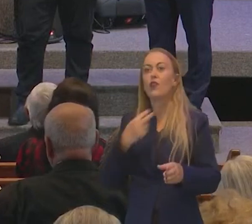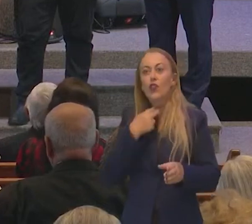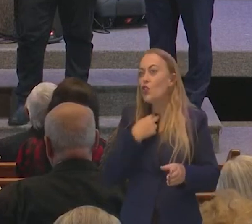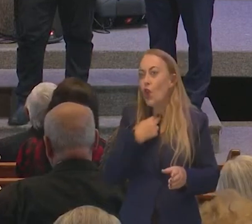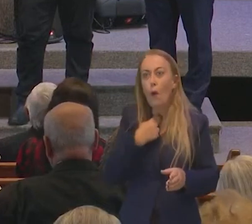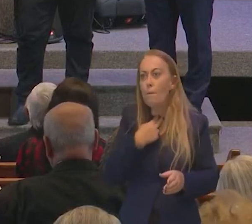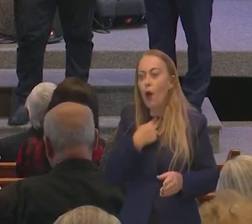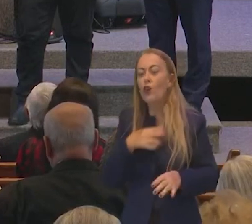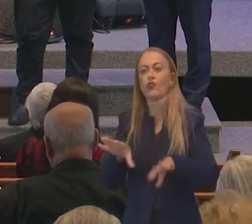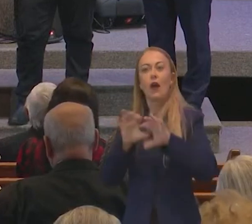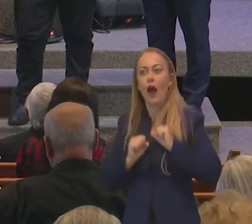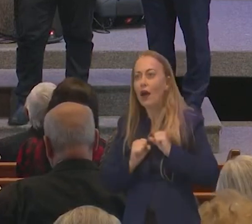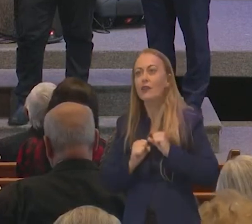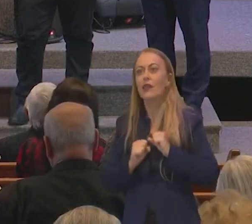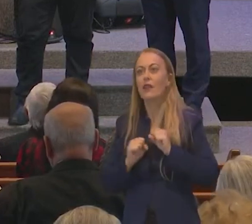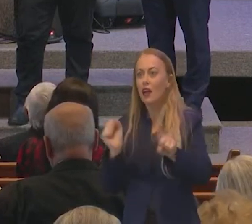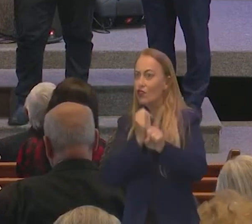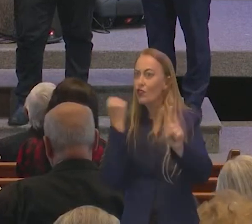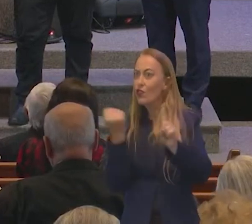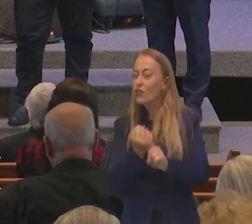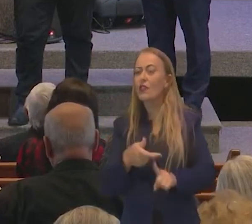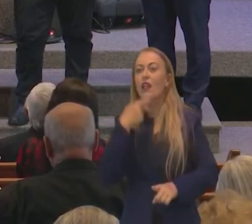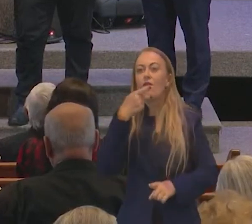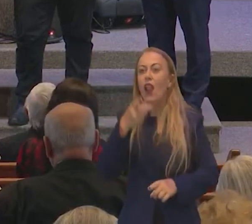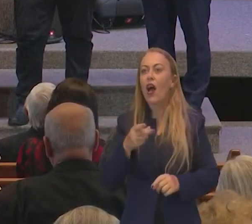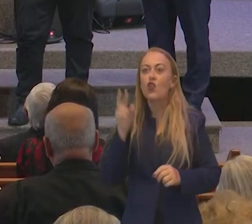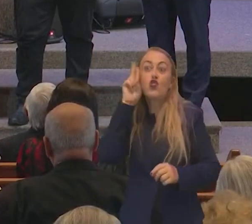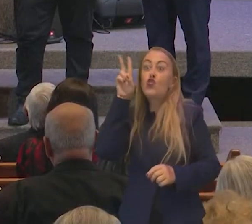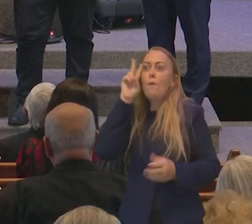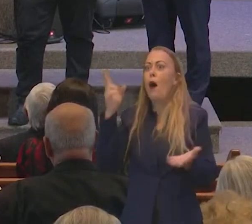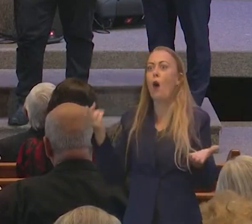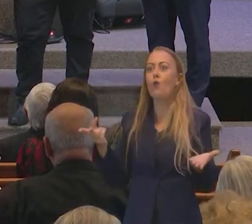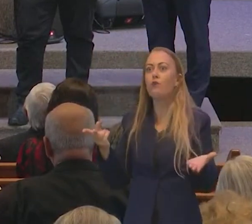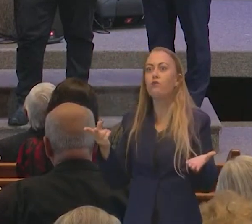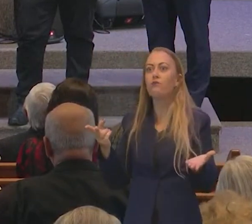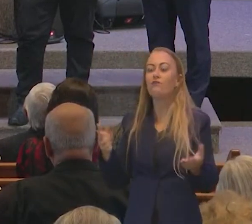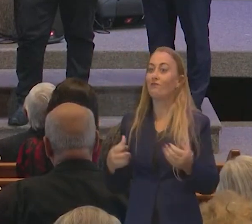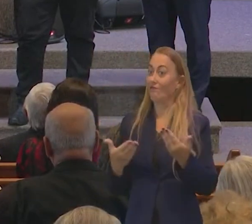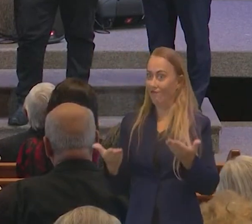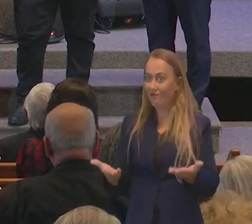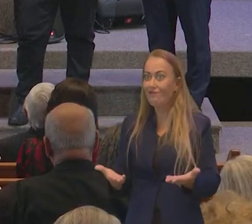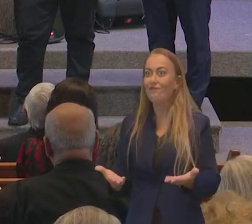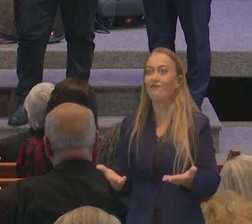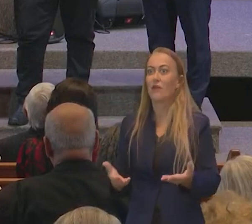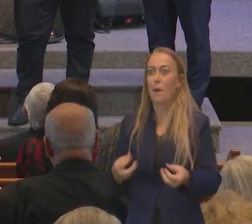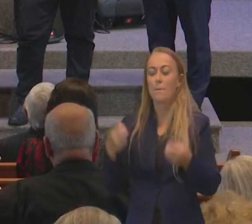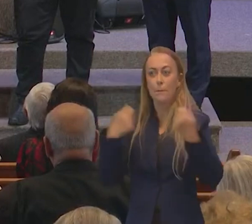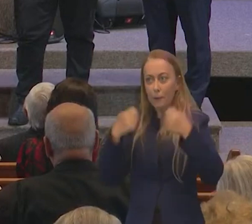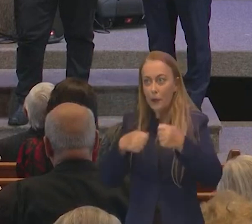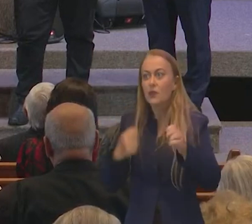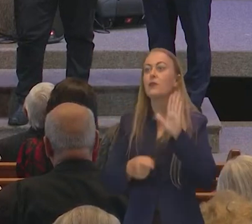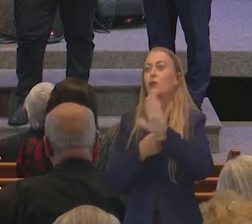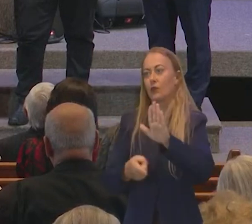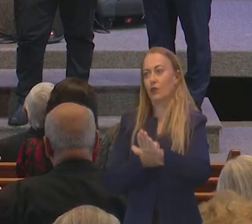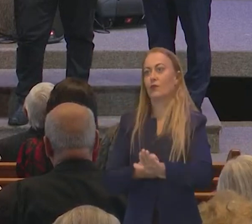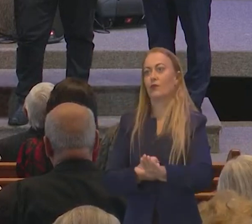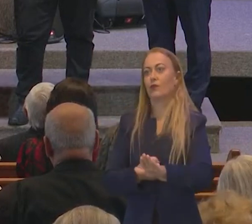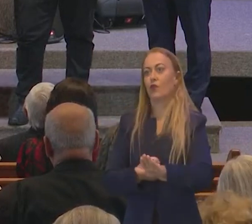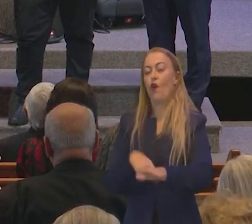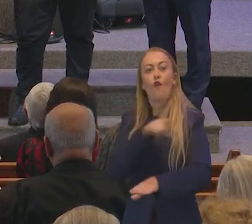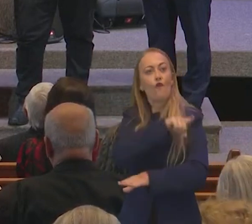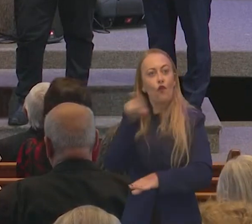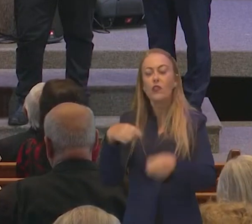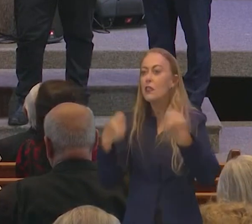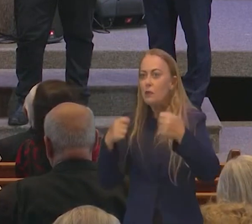tolerar esse tipo de filosofia, desse tipo de ideia, de ideologia que paira sobre o nosso Brasil. Distribua